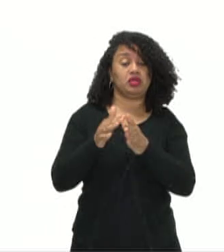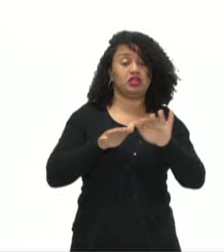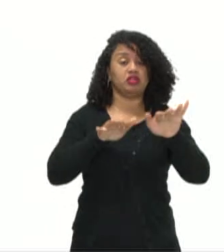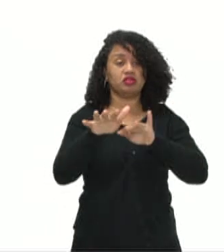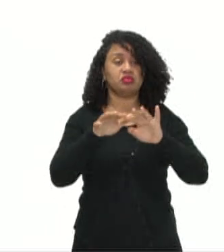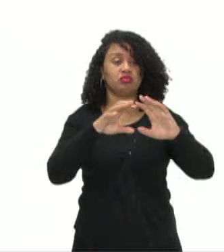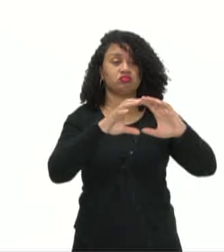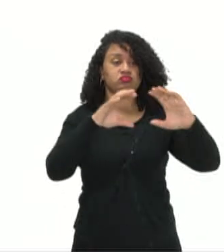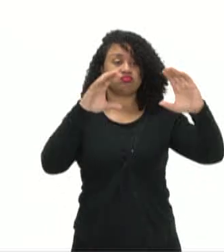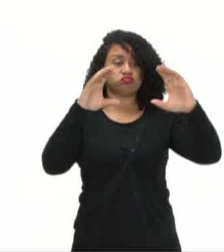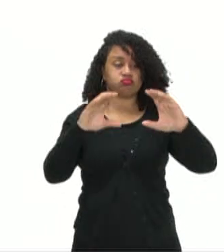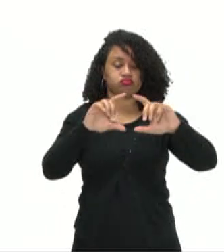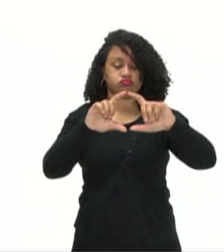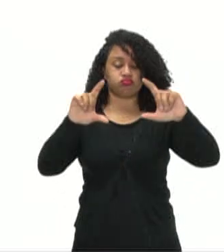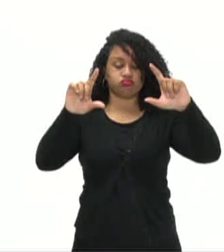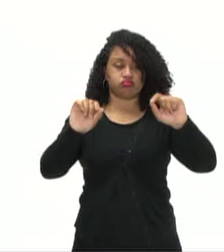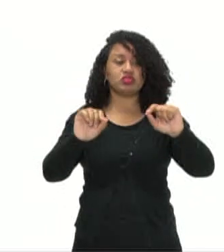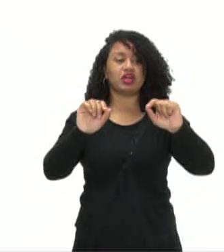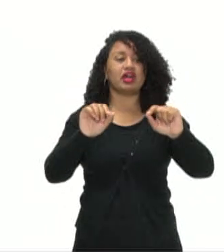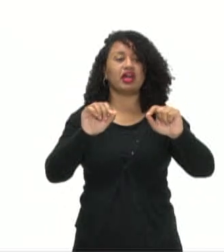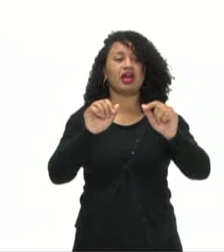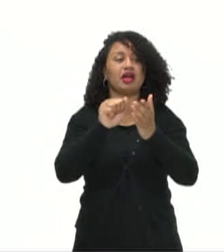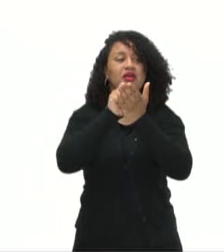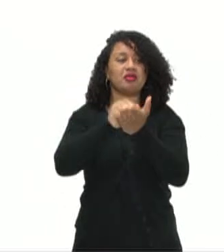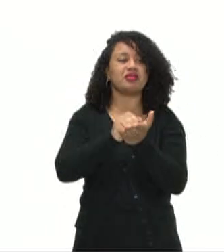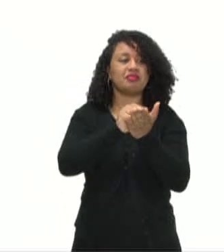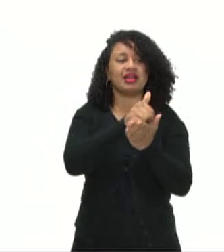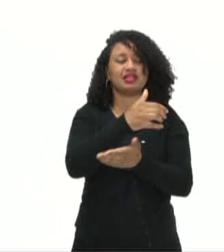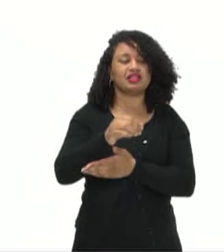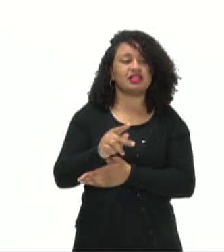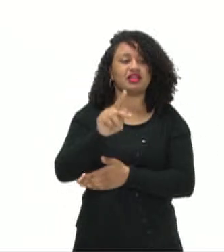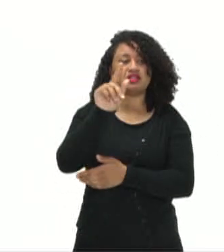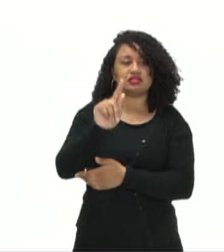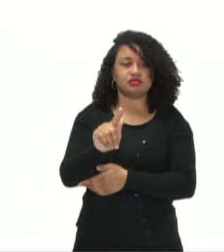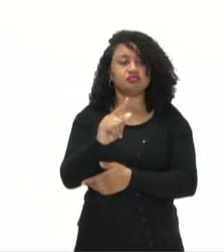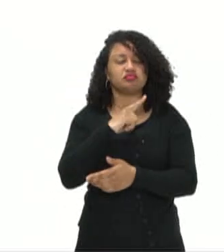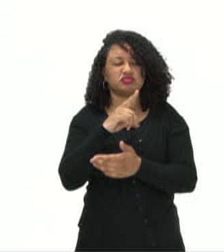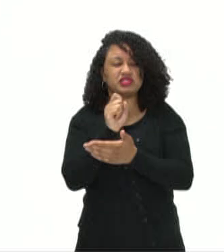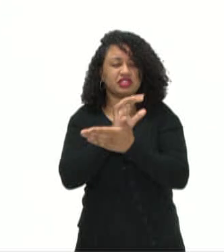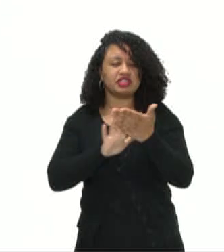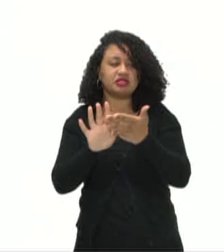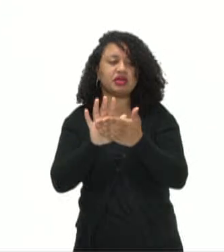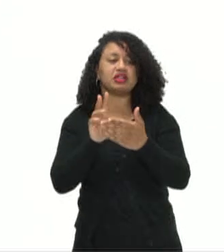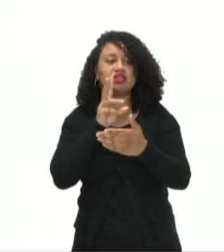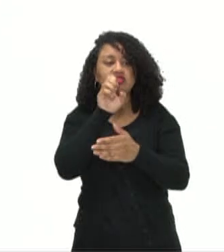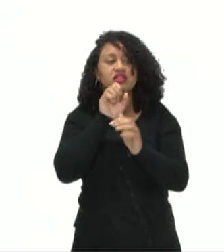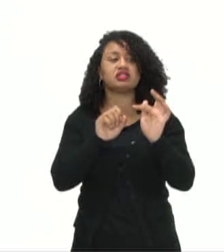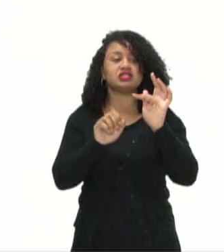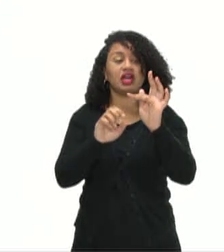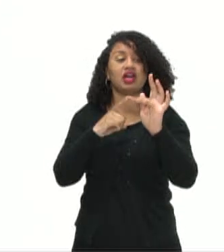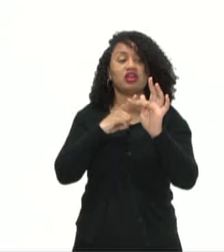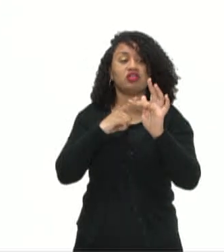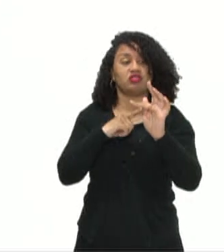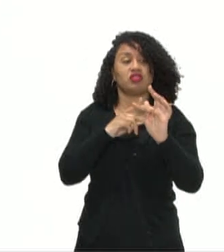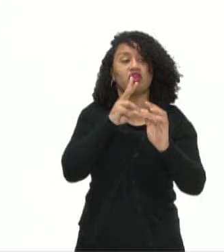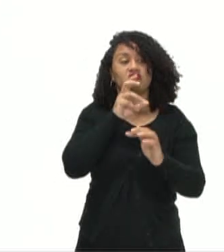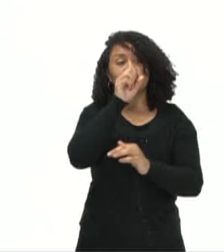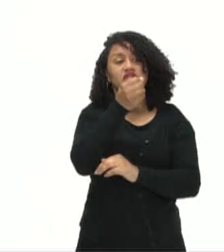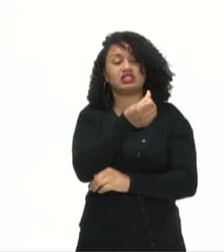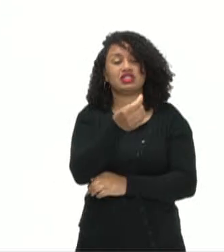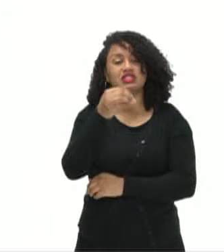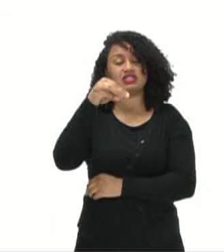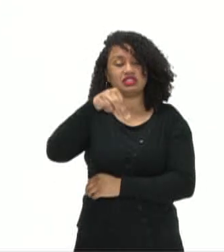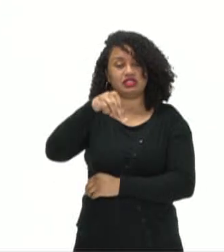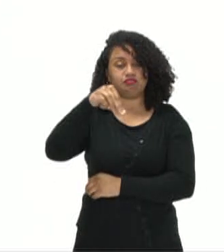do bloco de granito de massa igual a 10 kg, representado na figura, a força F assume um valor numérico de 60